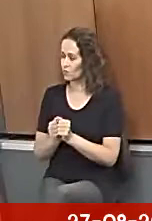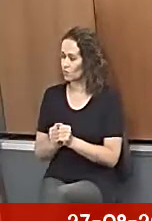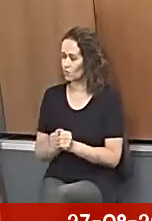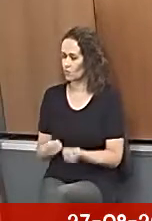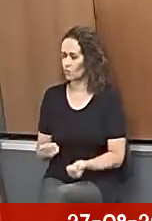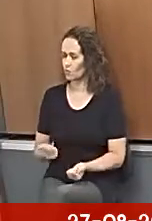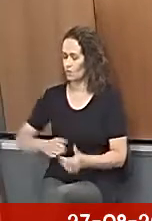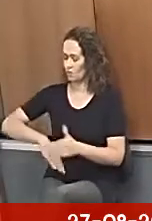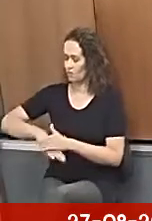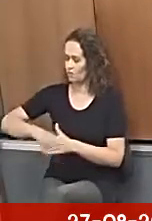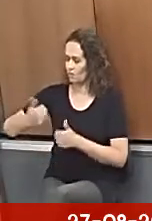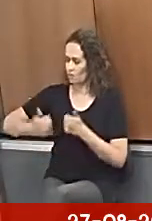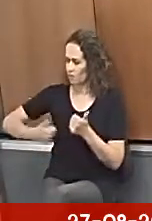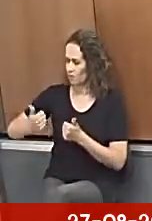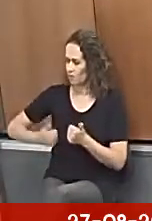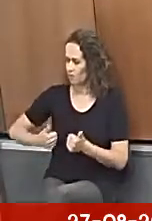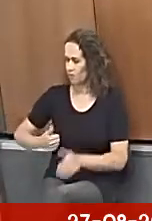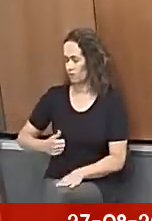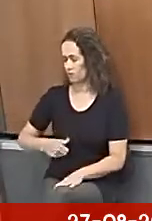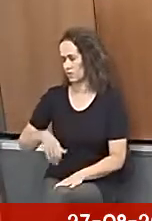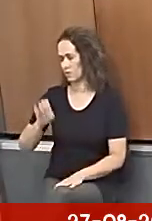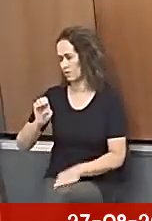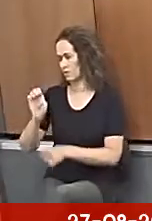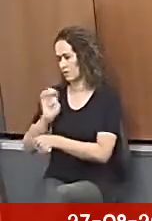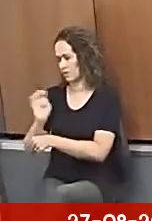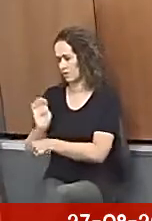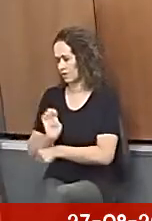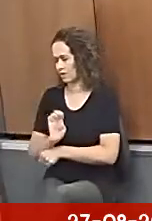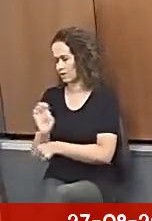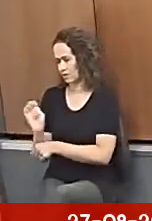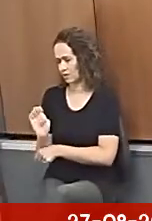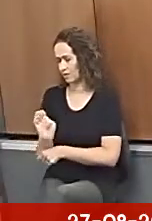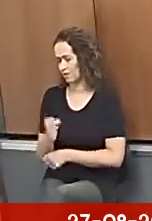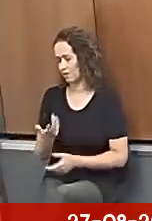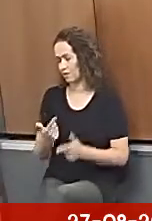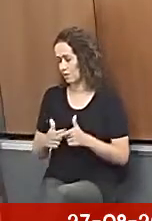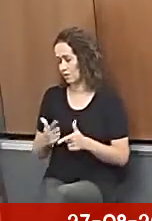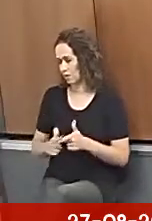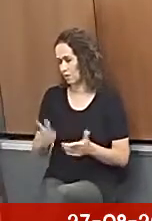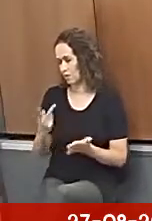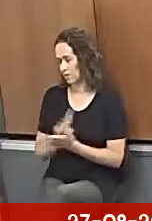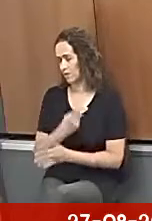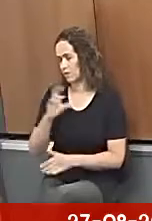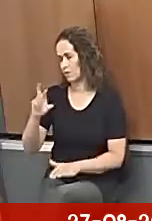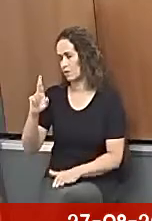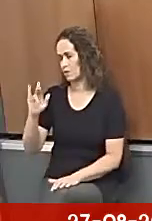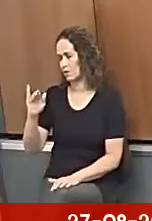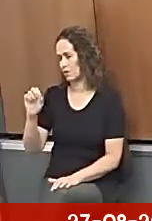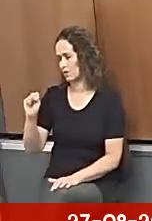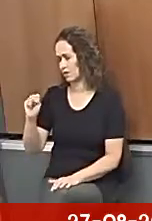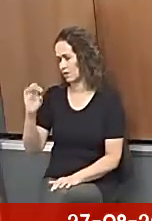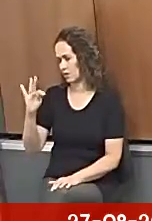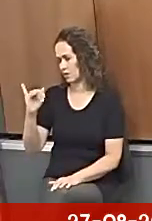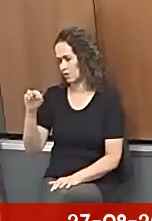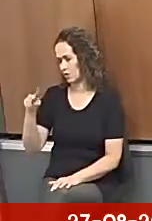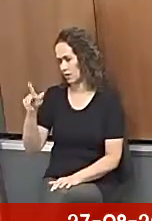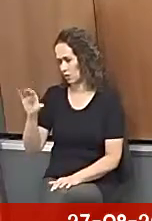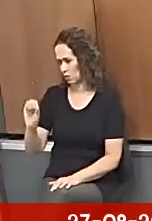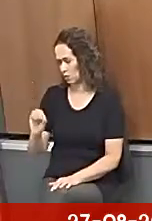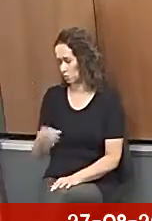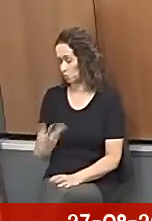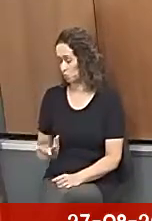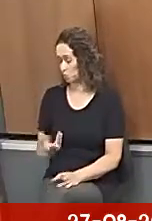a situação é pior ainda que foi do cristiano ali nós podemos ver o